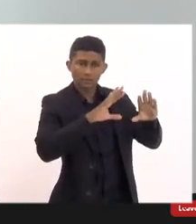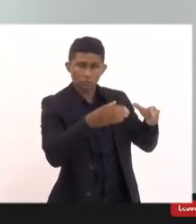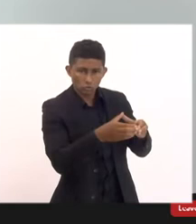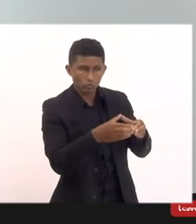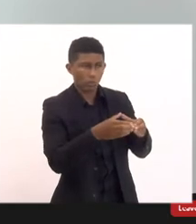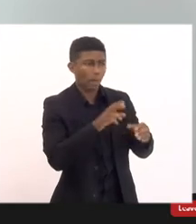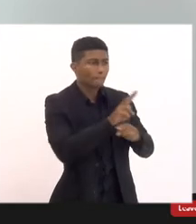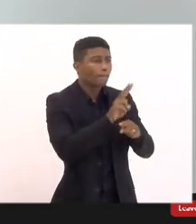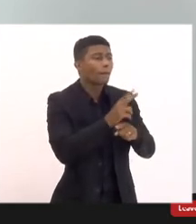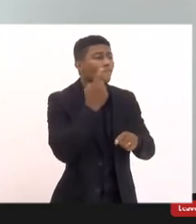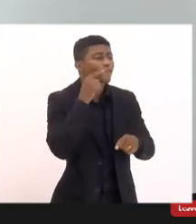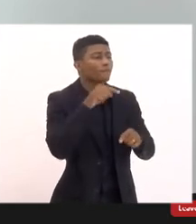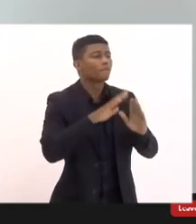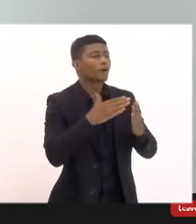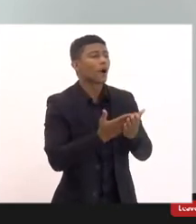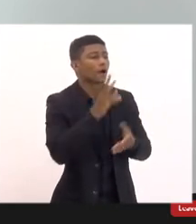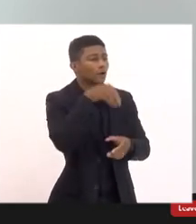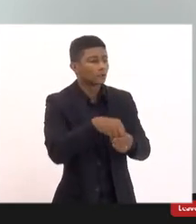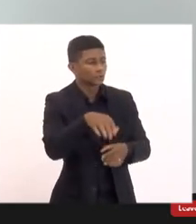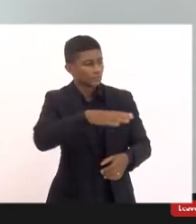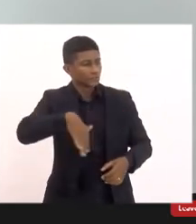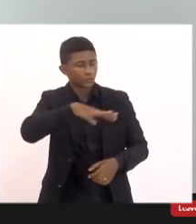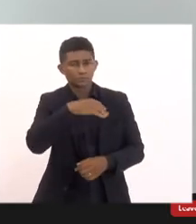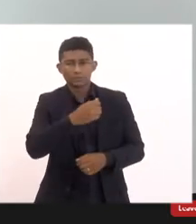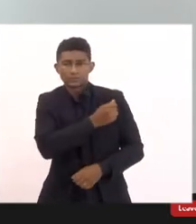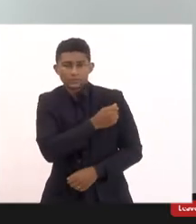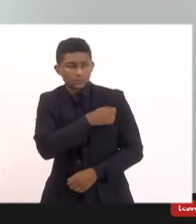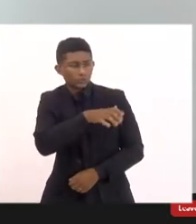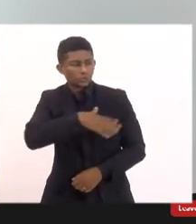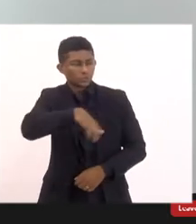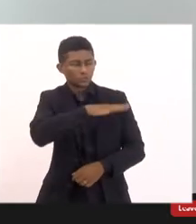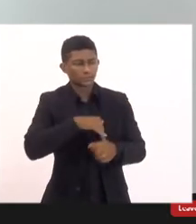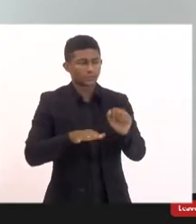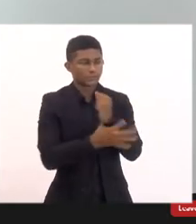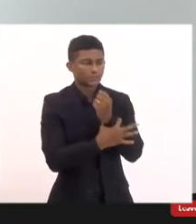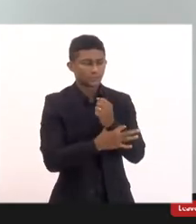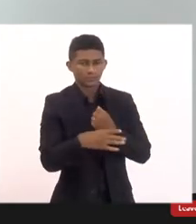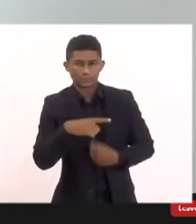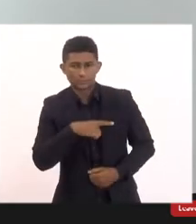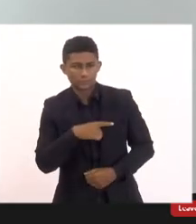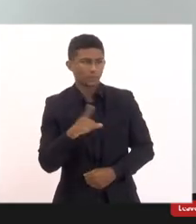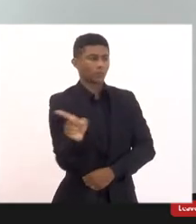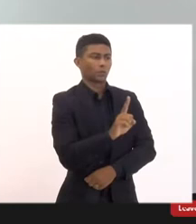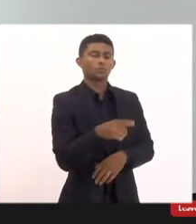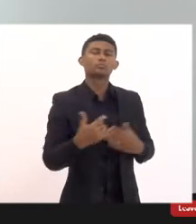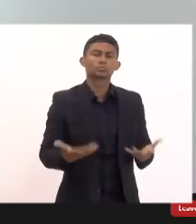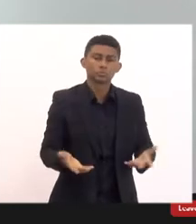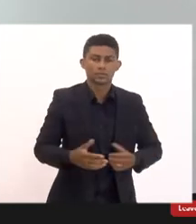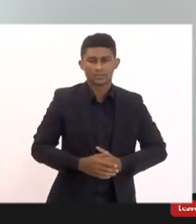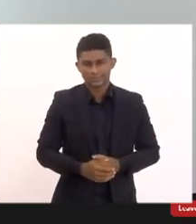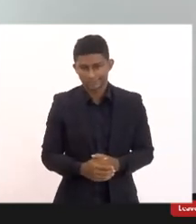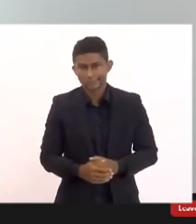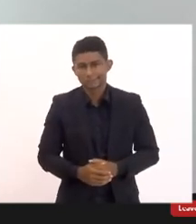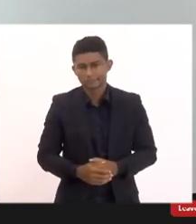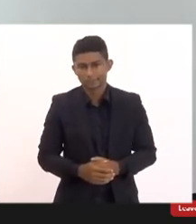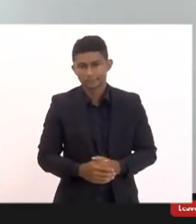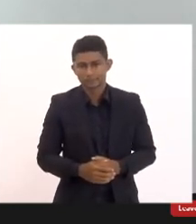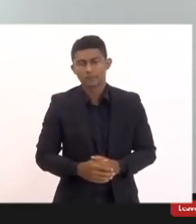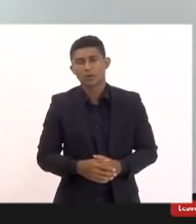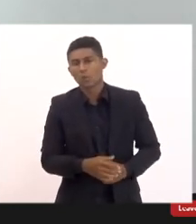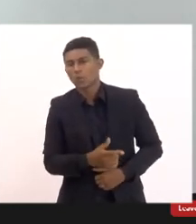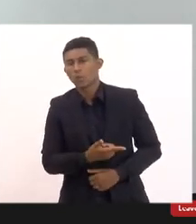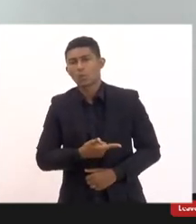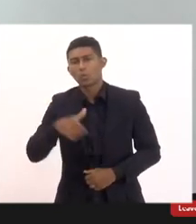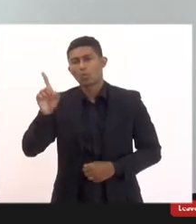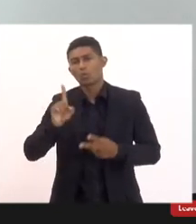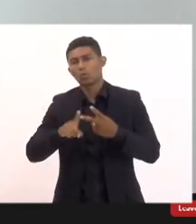um ambiente seguro, que os nossos alunos consigam estar ali e aprender. E um outro questionamento que eu